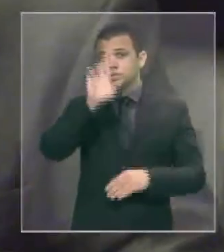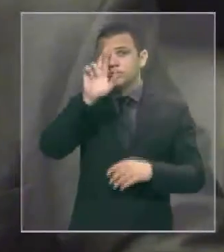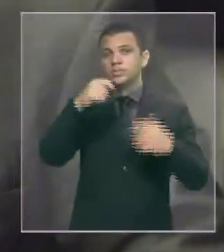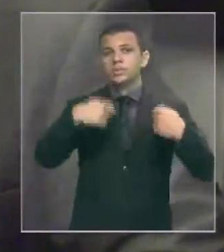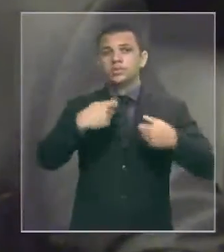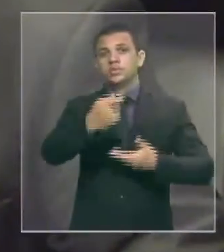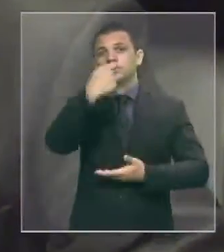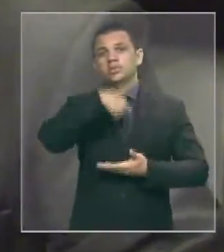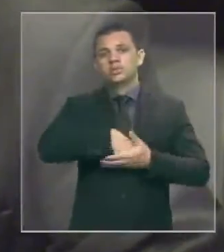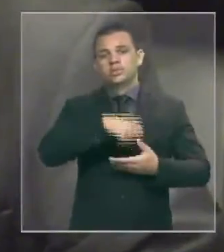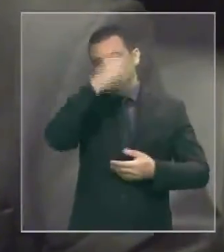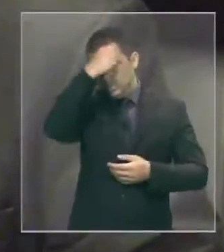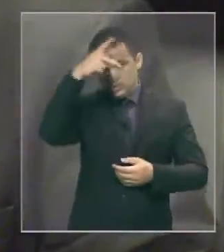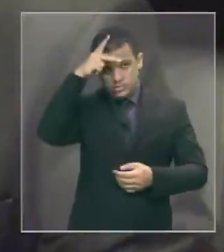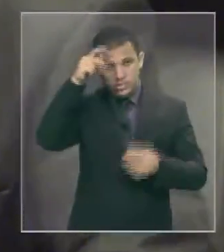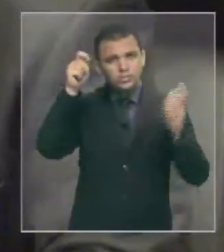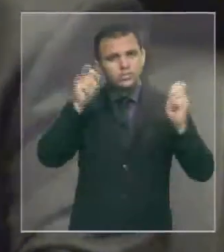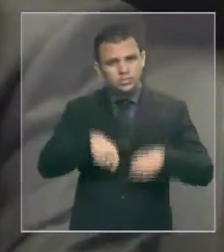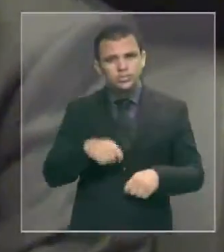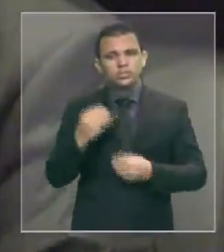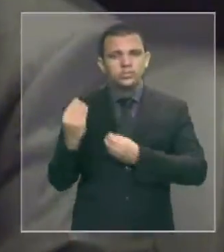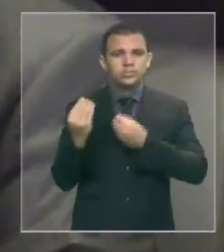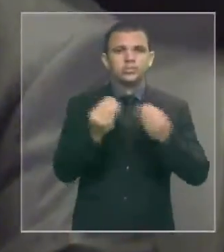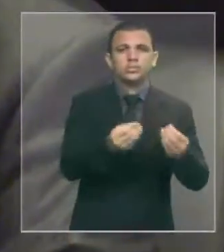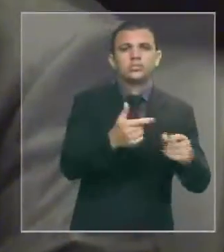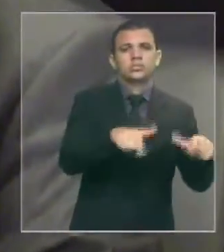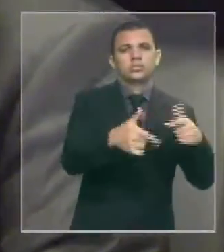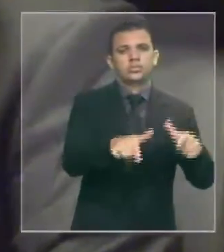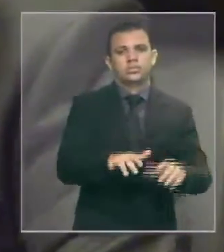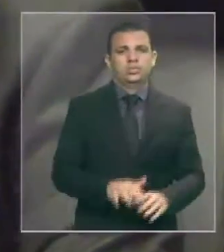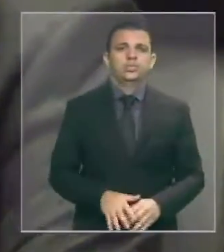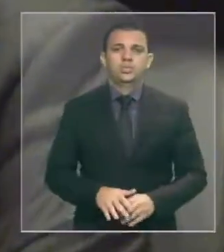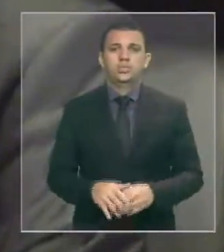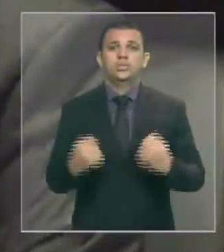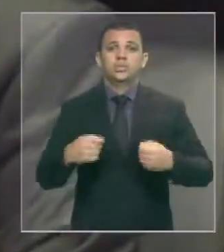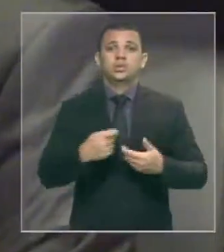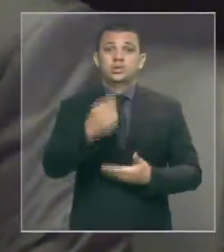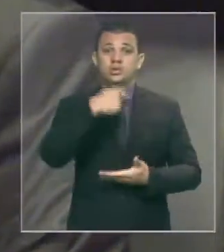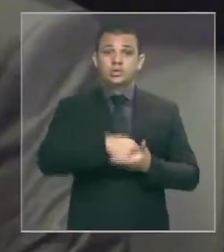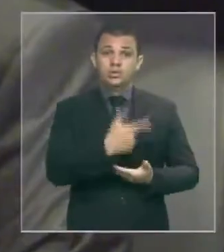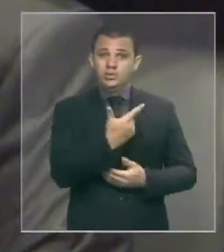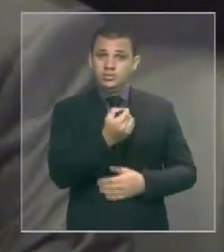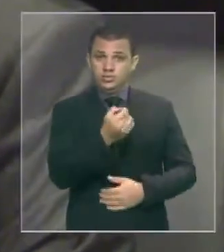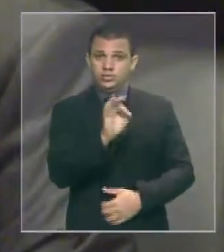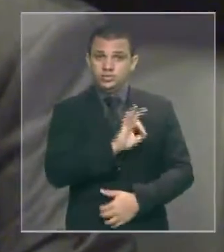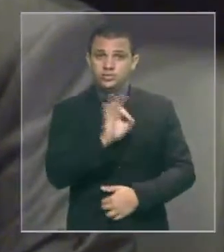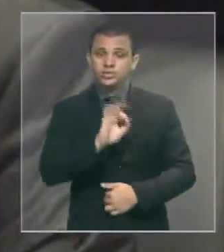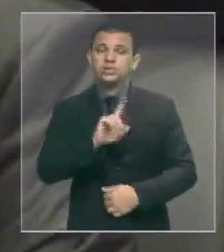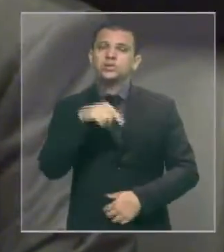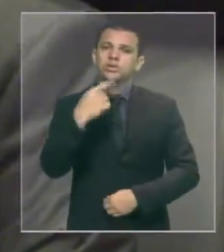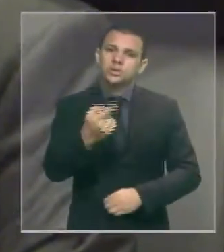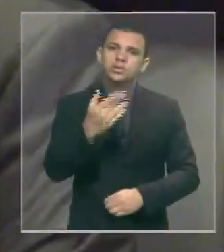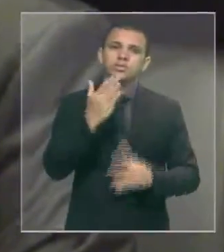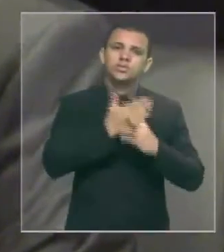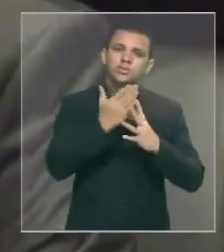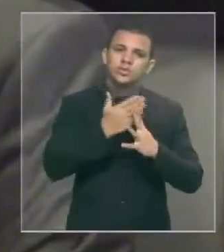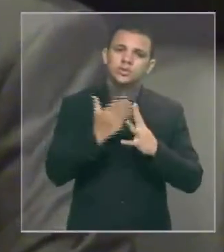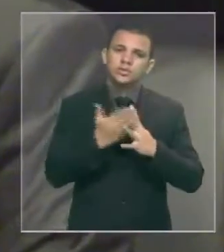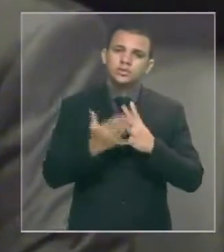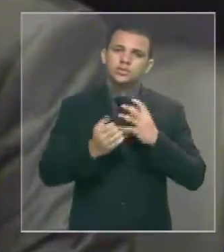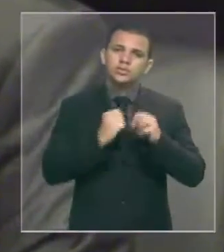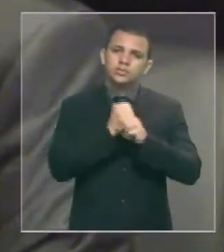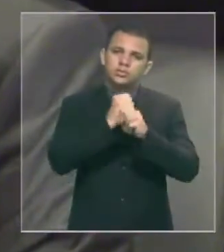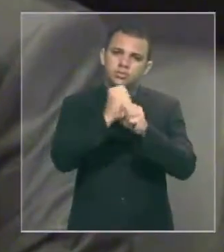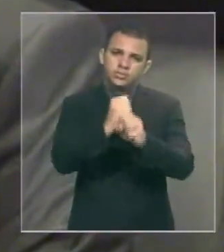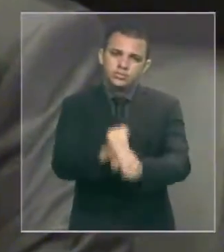Esse pagamento na assinatura do contrato terá que ser feito da forma de 20% e os demais diluído ao longo dos anos. O que eu quero dizer com isso é que em muitas